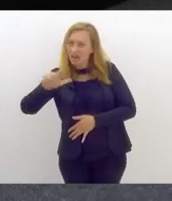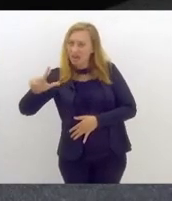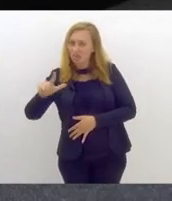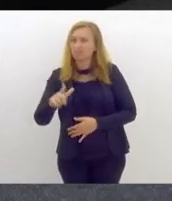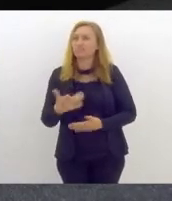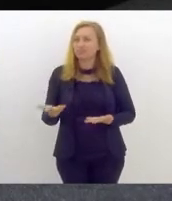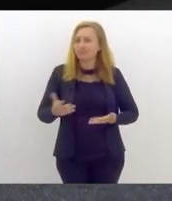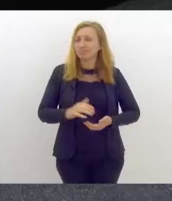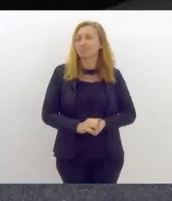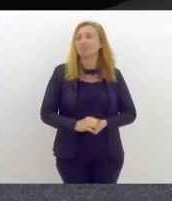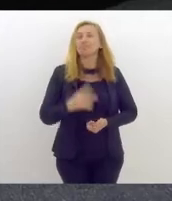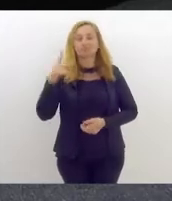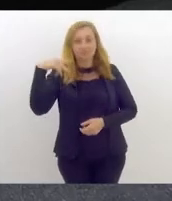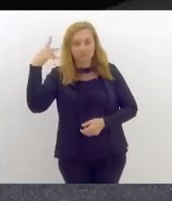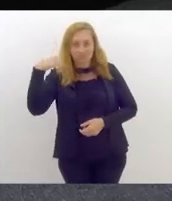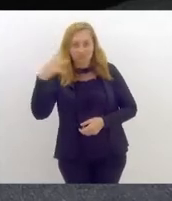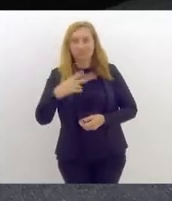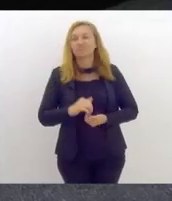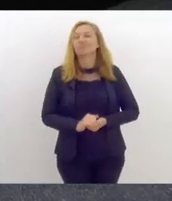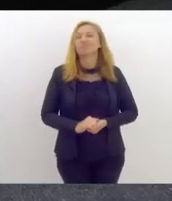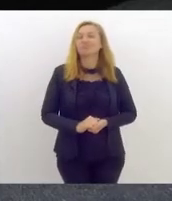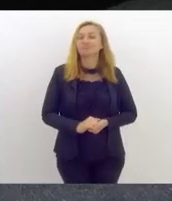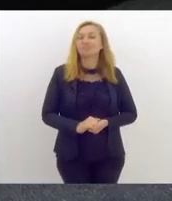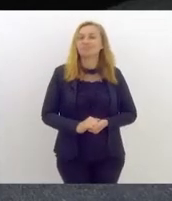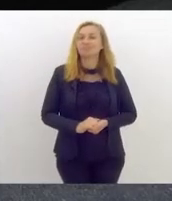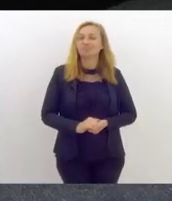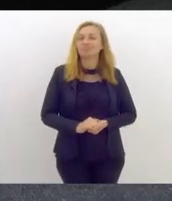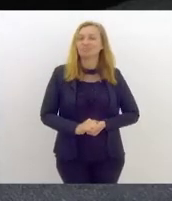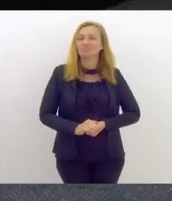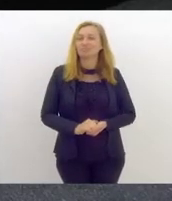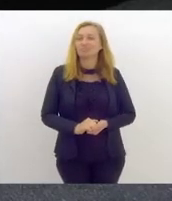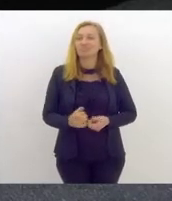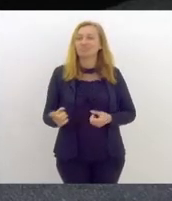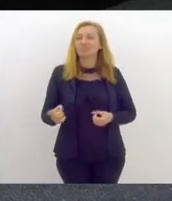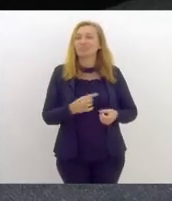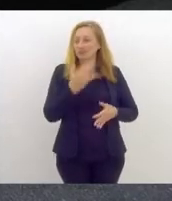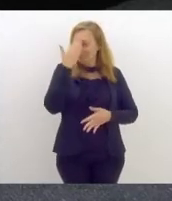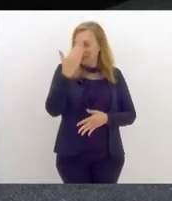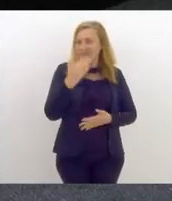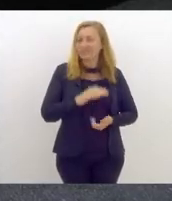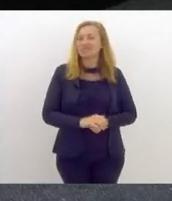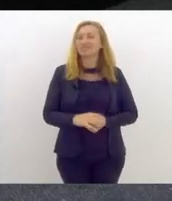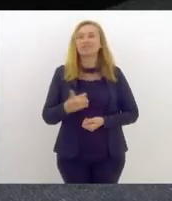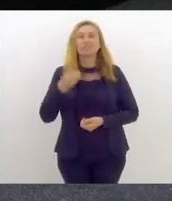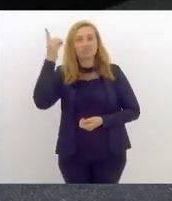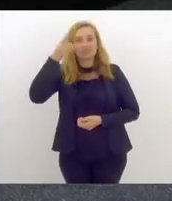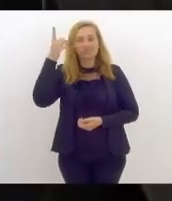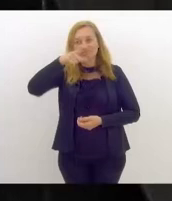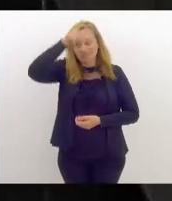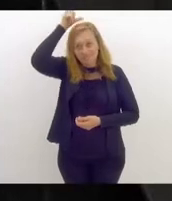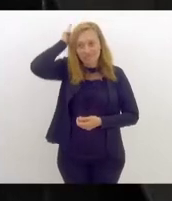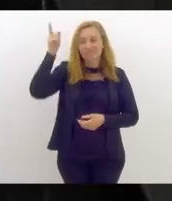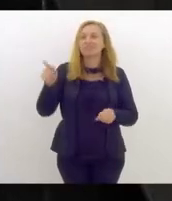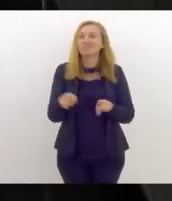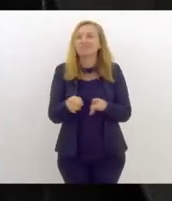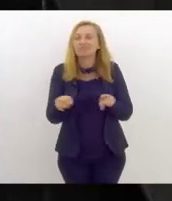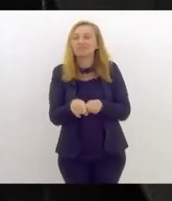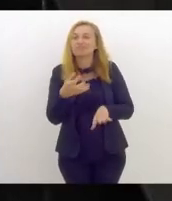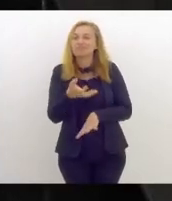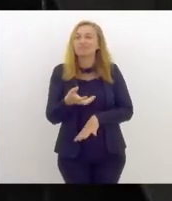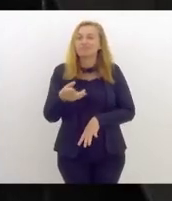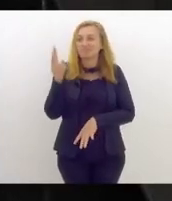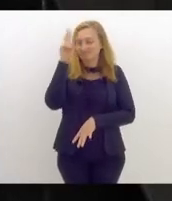e foi vereador fazendo a retificação muito obrigado eu quero que lembrar